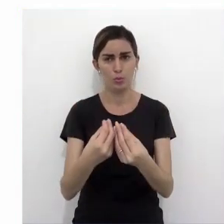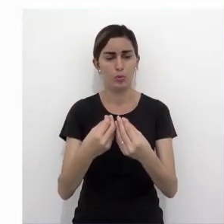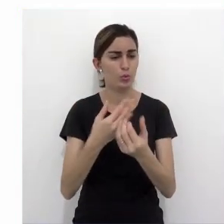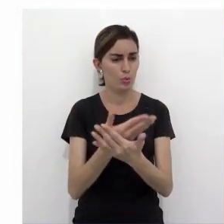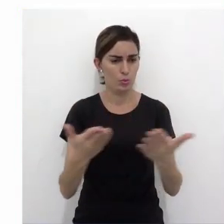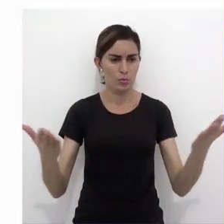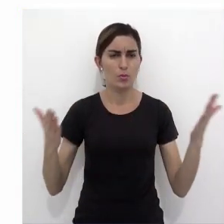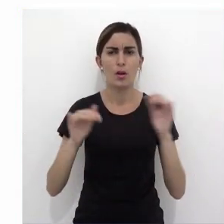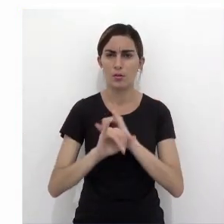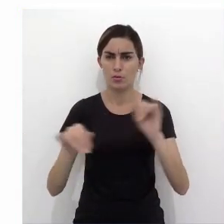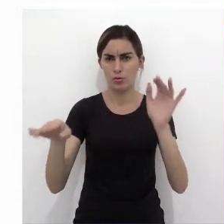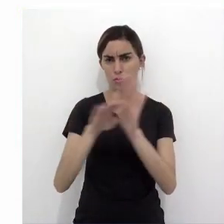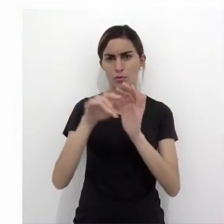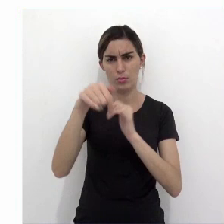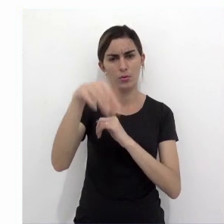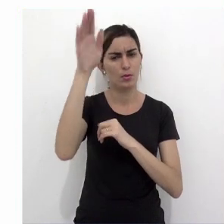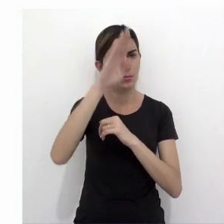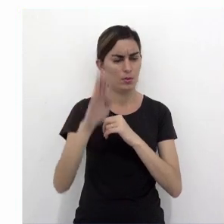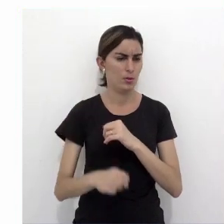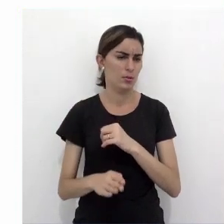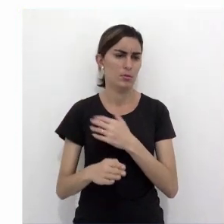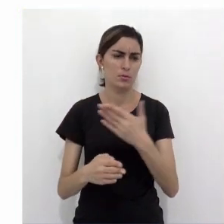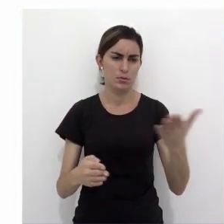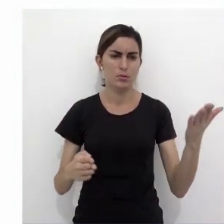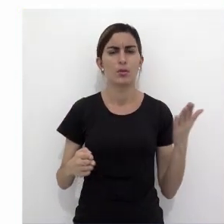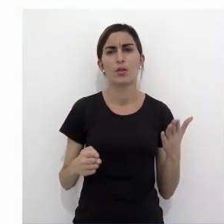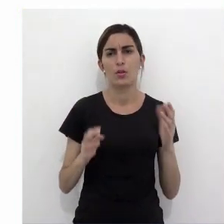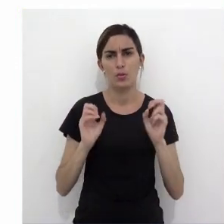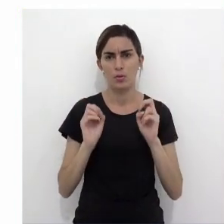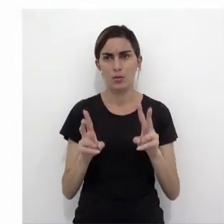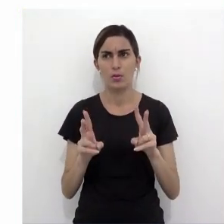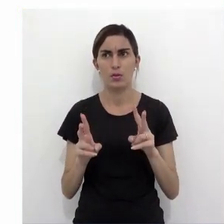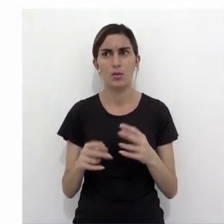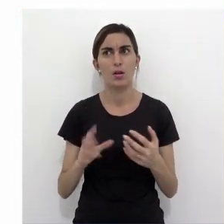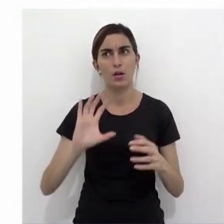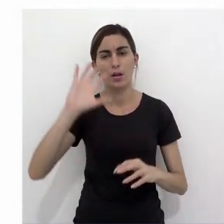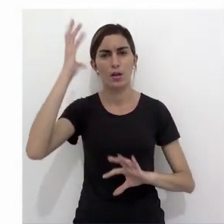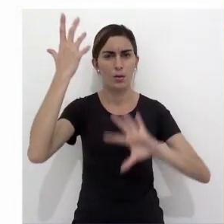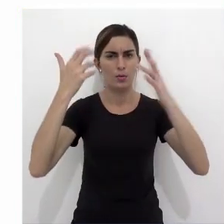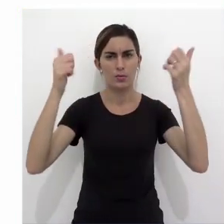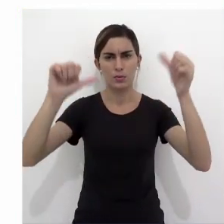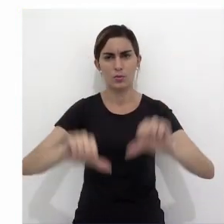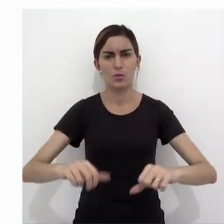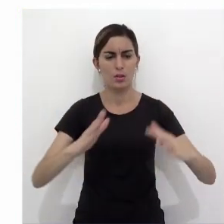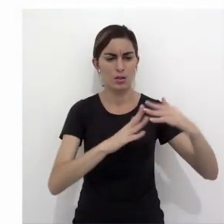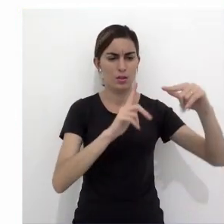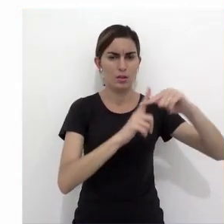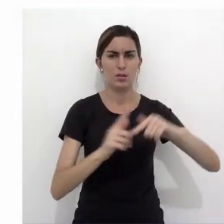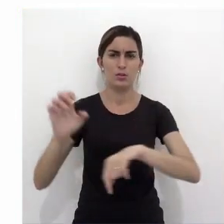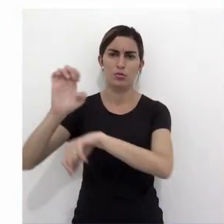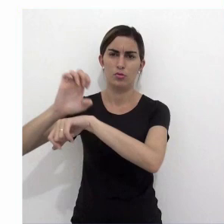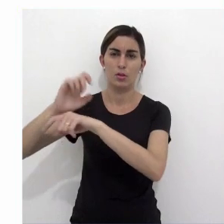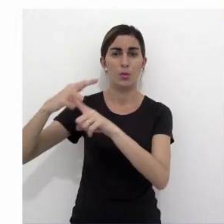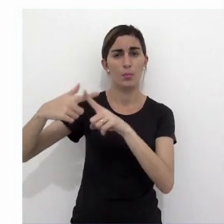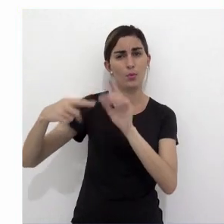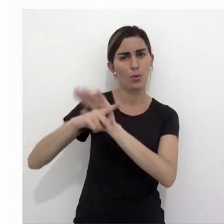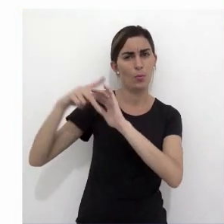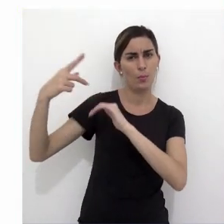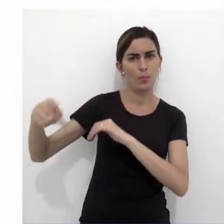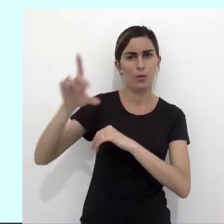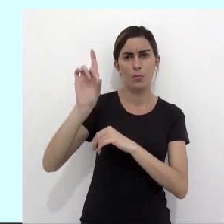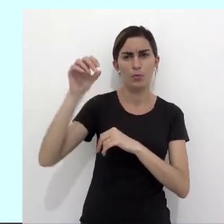Brasil, quando essa bula chegou ao Brasil, okay? Ocorreu uma crise entre a Igreja e o Estado porque o próprio Dom Pedro